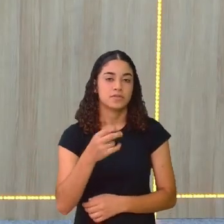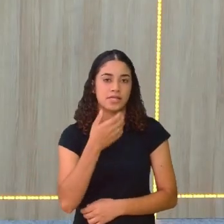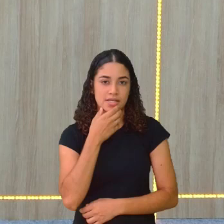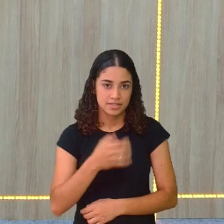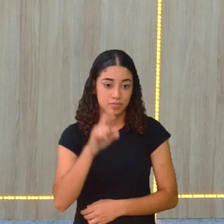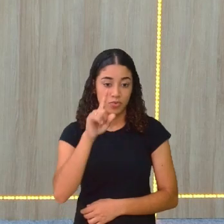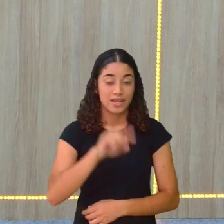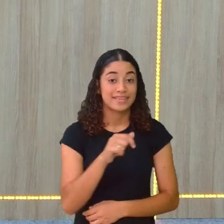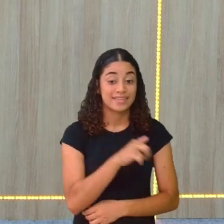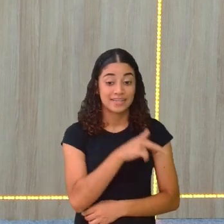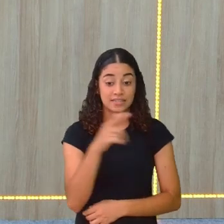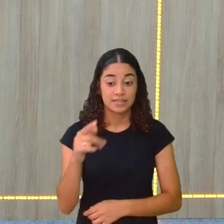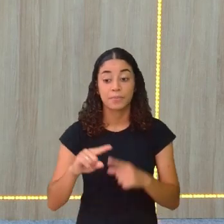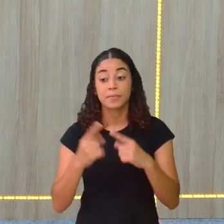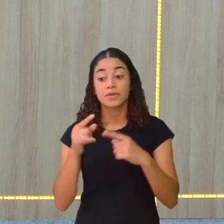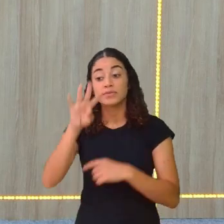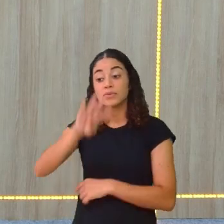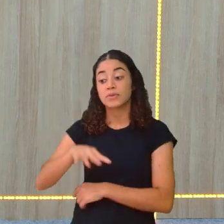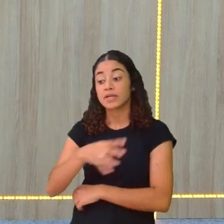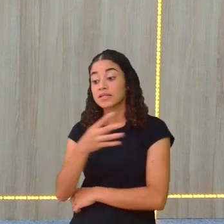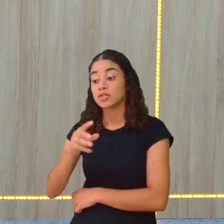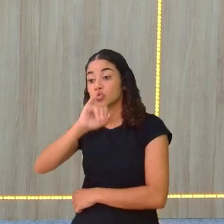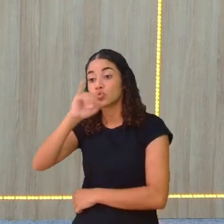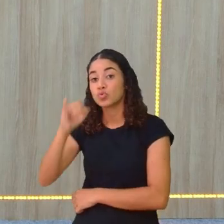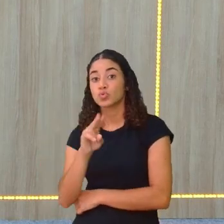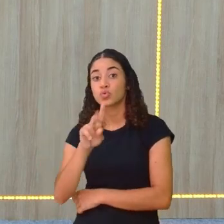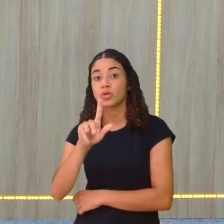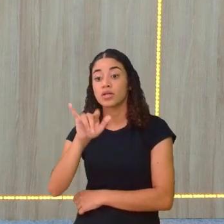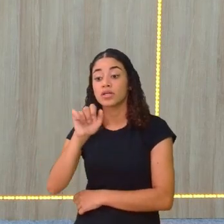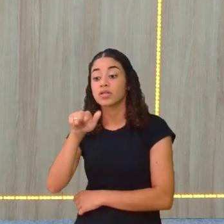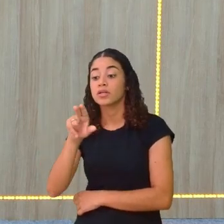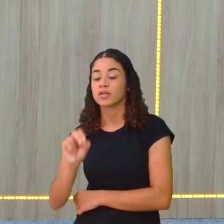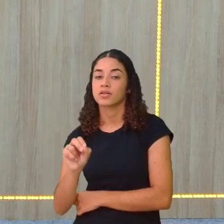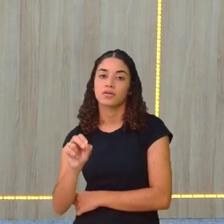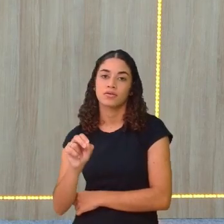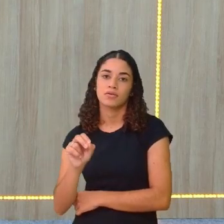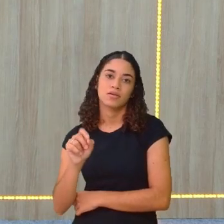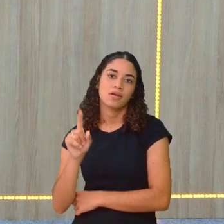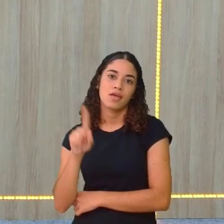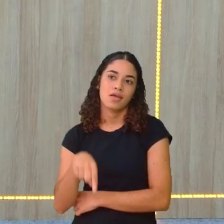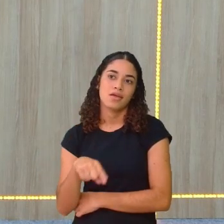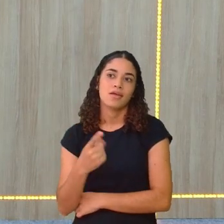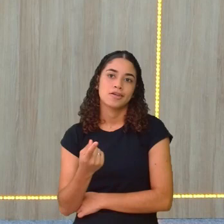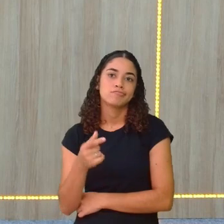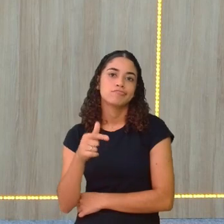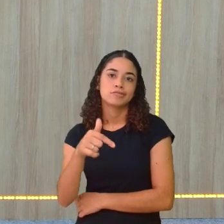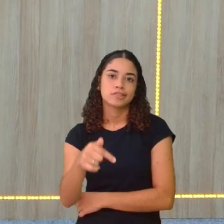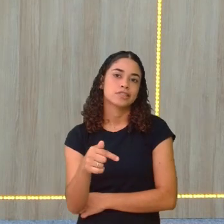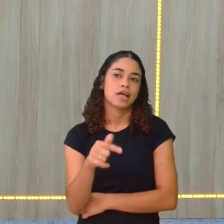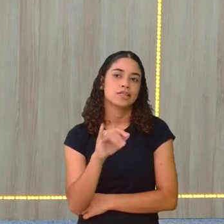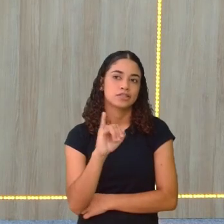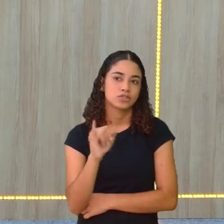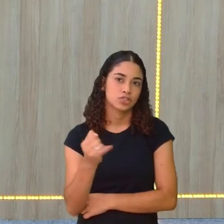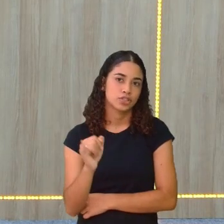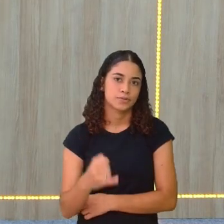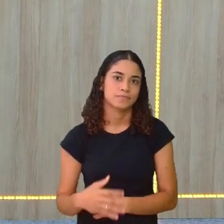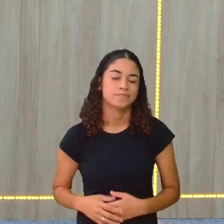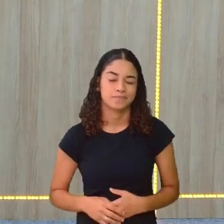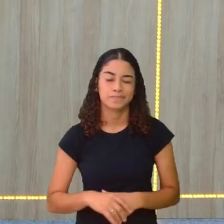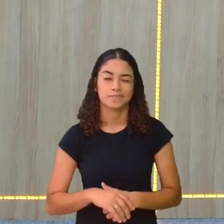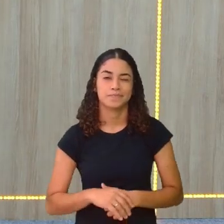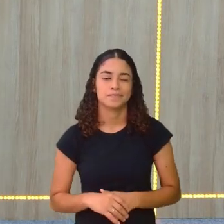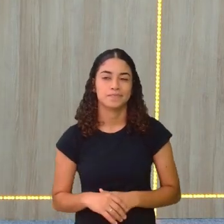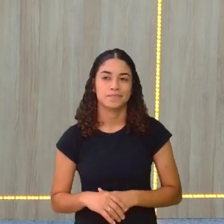do Natal. No calendário juliano, seria o equivalente à nossa data, né, do 7 de janeiro.